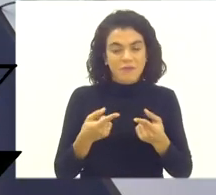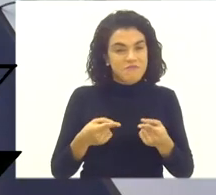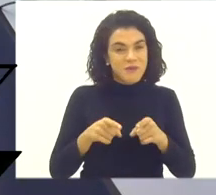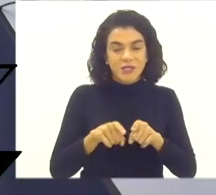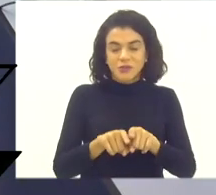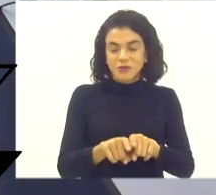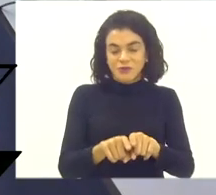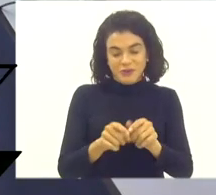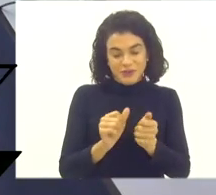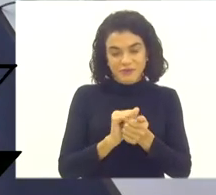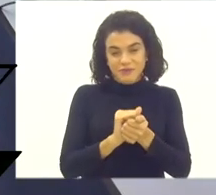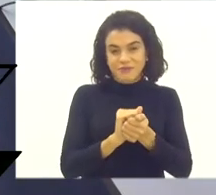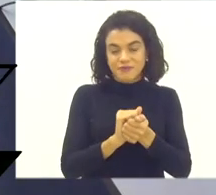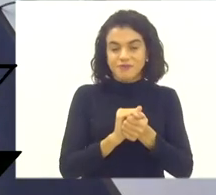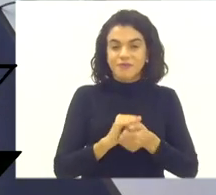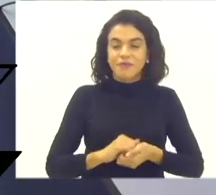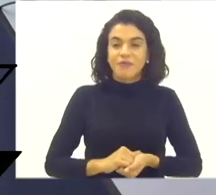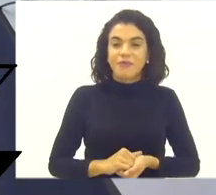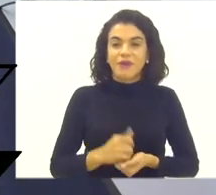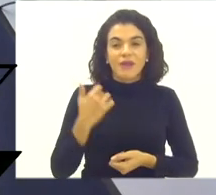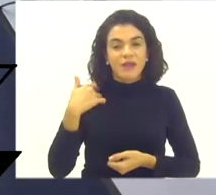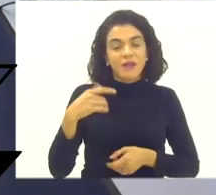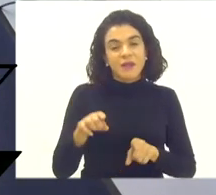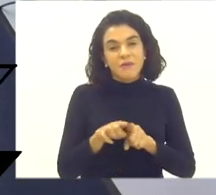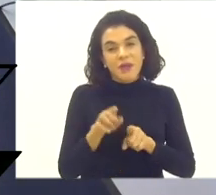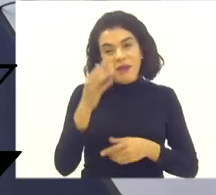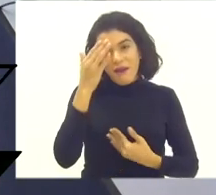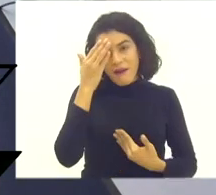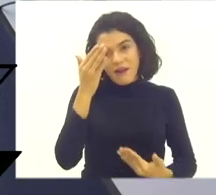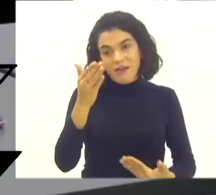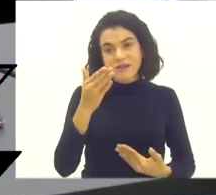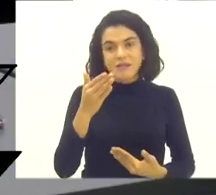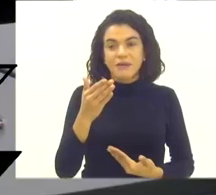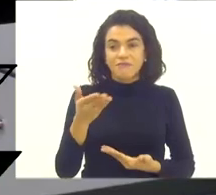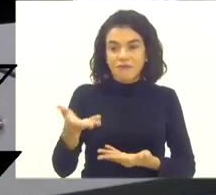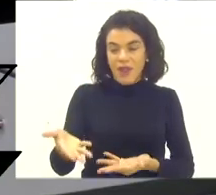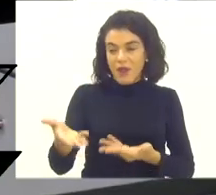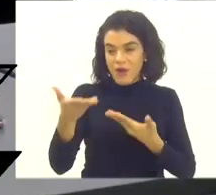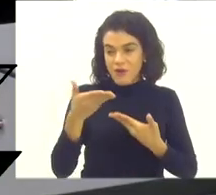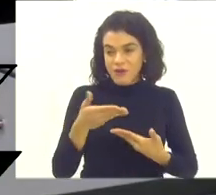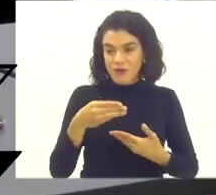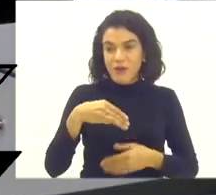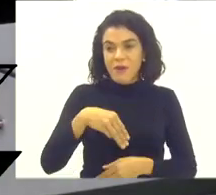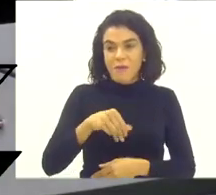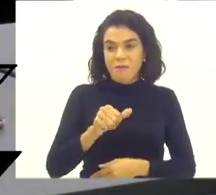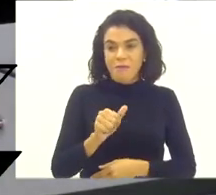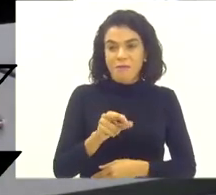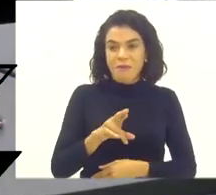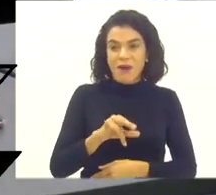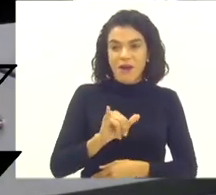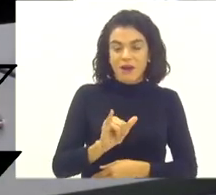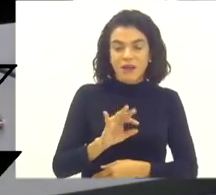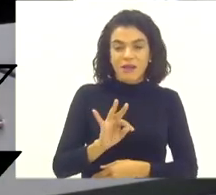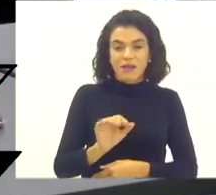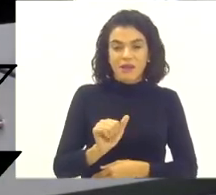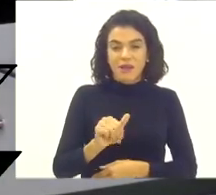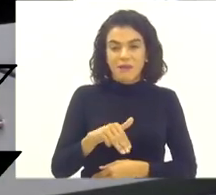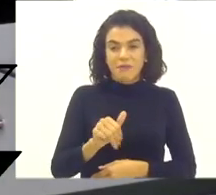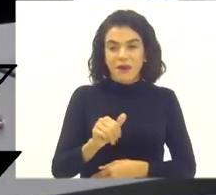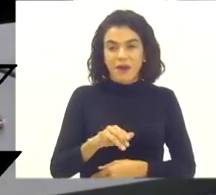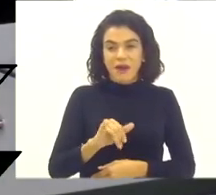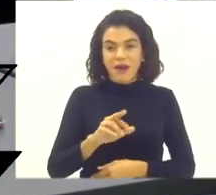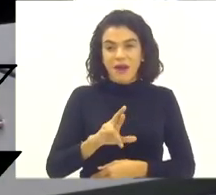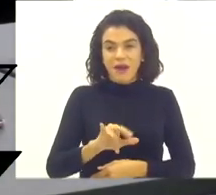aqui mas acho que também agradecer a presença da nossa convidada Marita Mari foi uma indicação Nossa